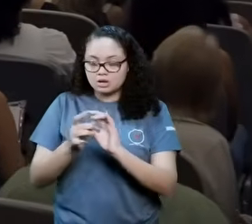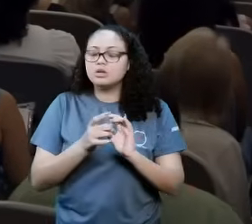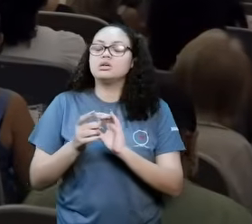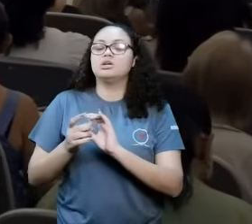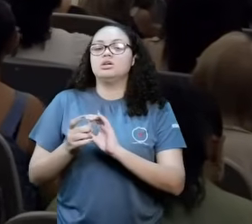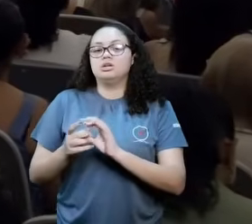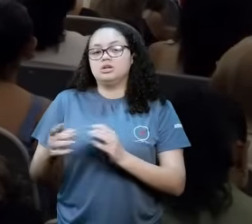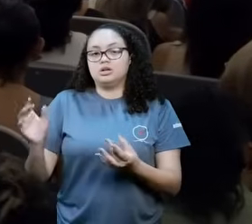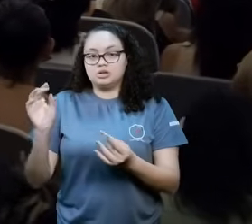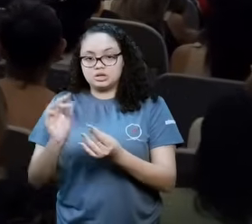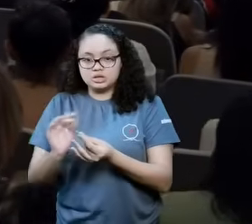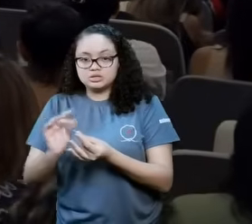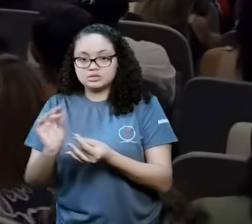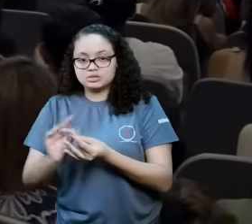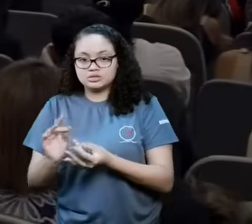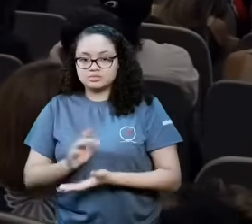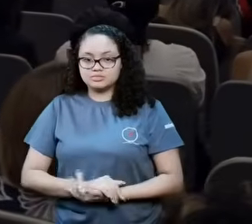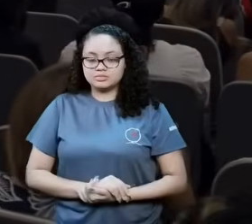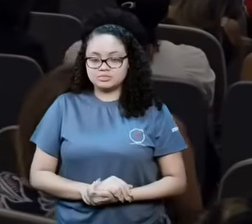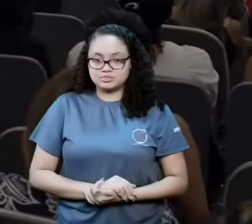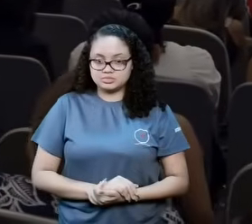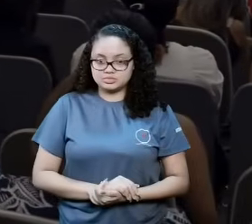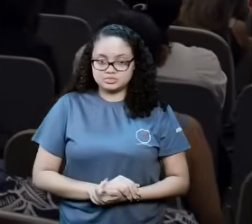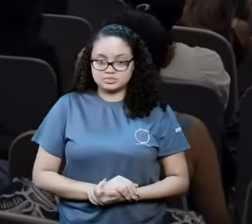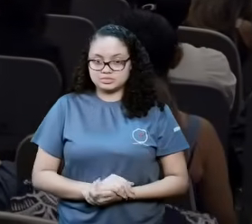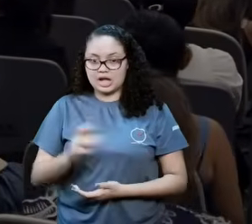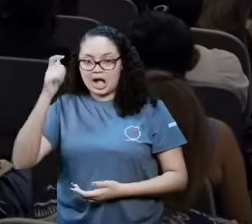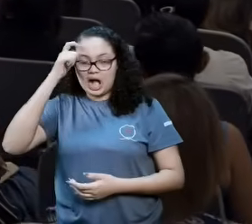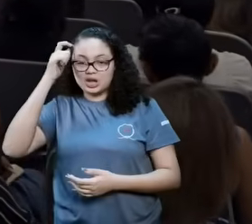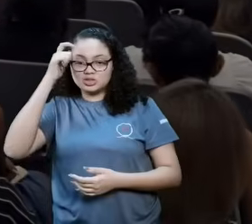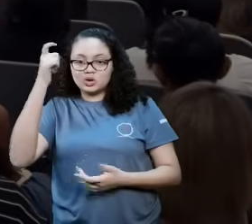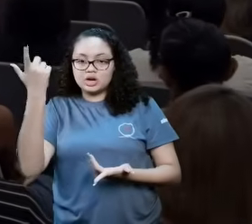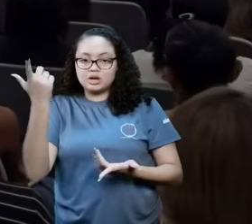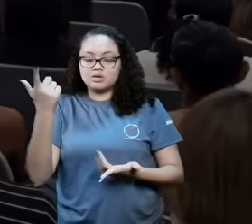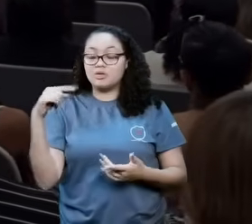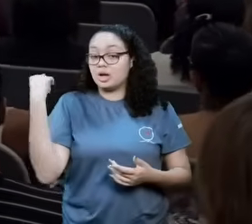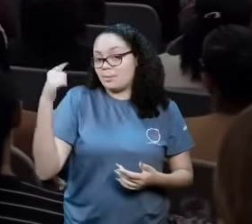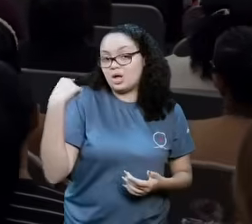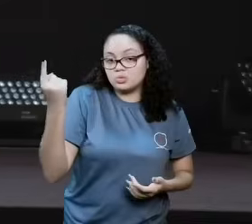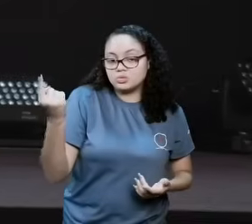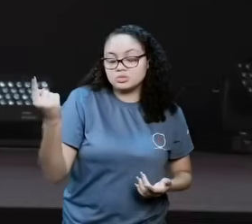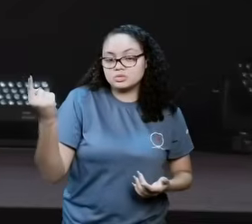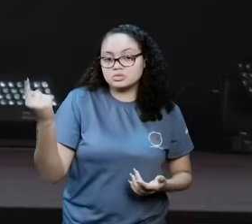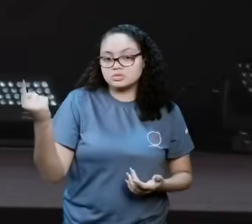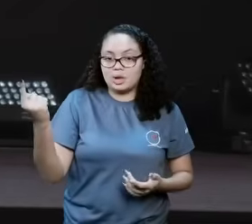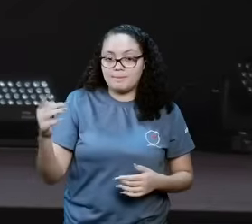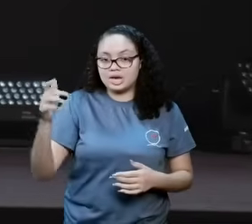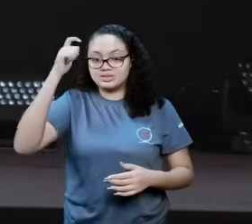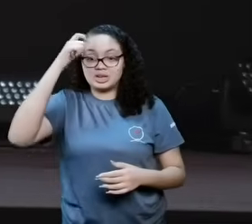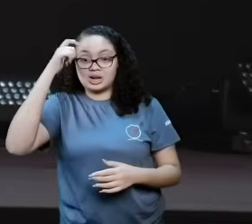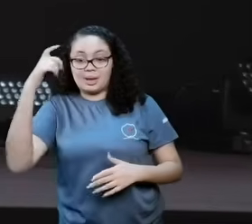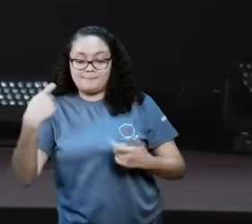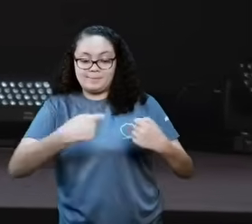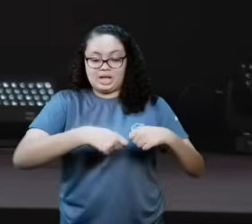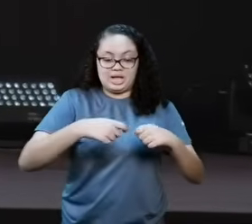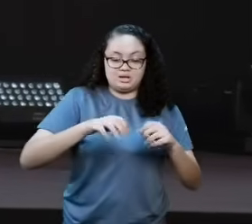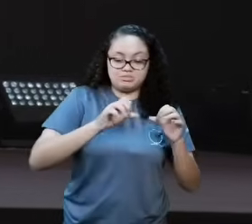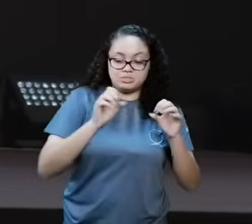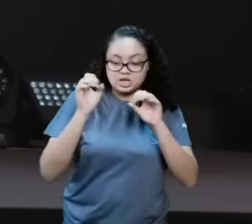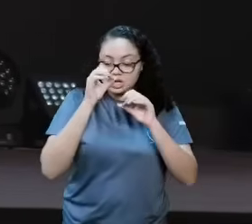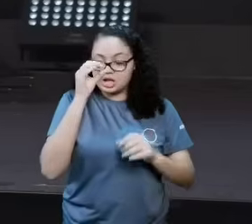esse equívoco de achar que por ser espiritual tem que deixar de ser racional, aí fica maluco. Ou que para ser racional tem que deixar de